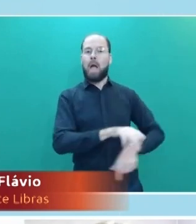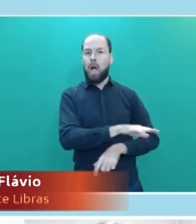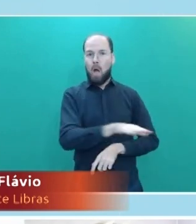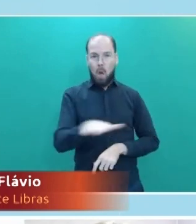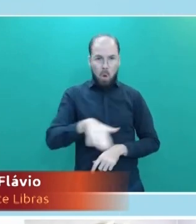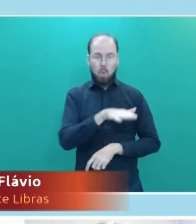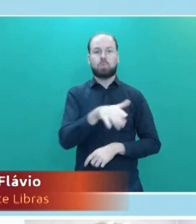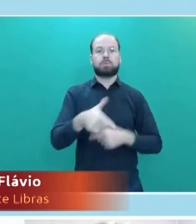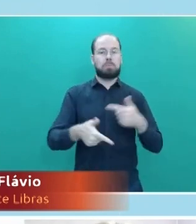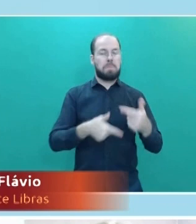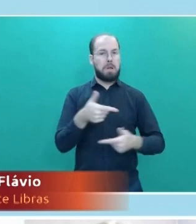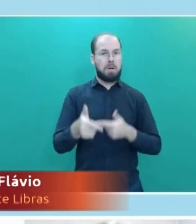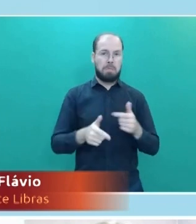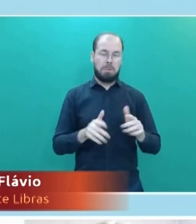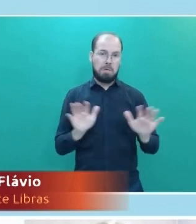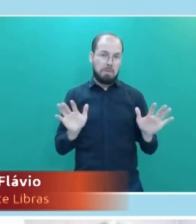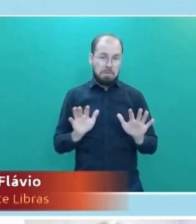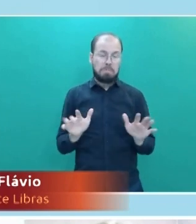trabalhadores.